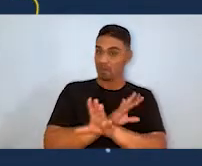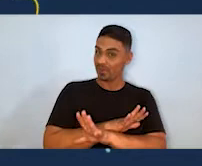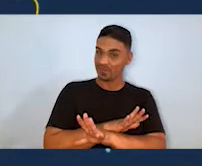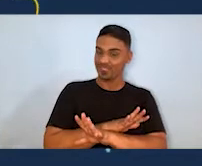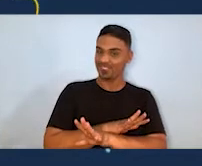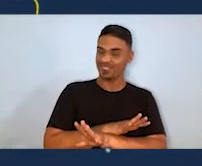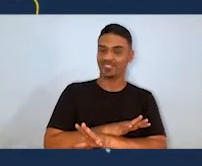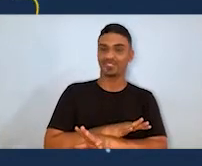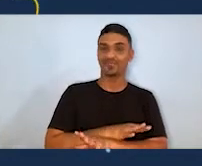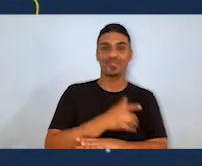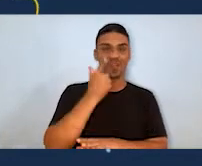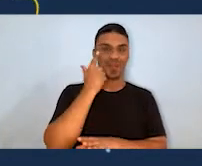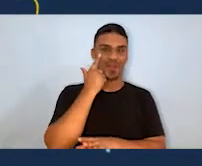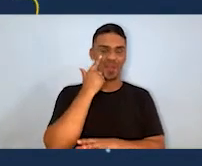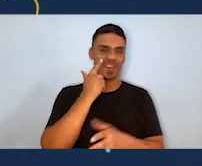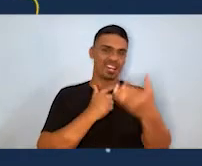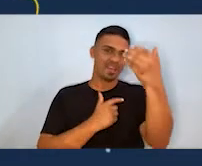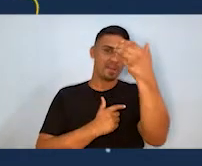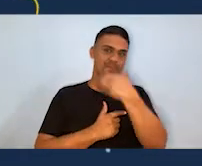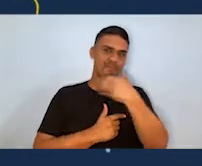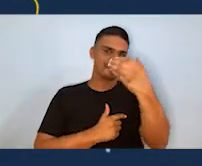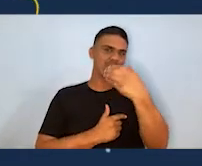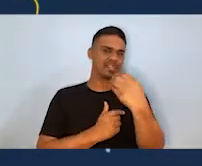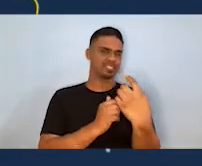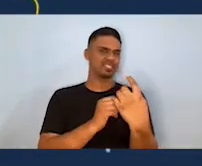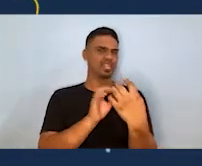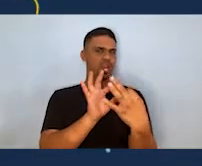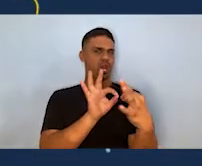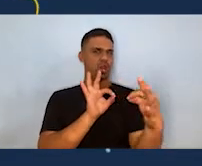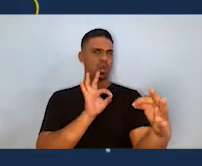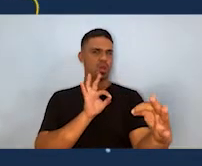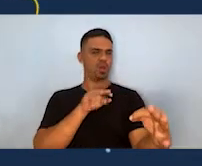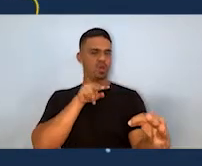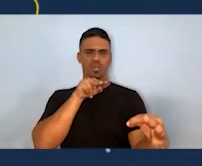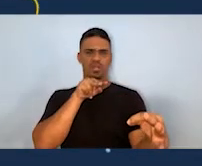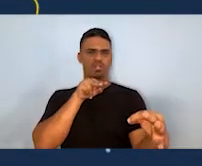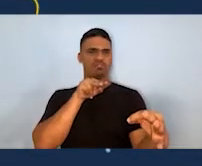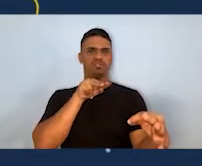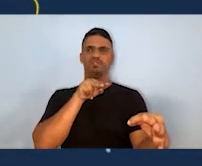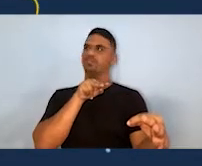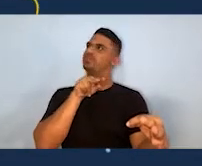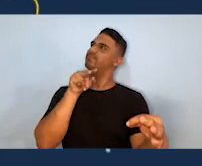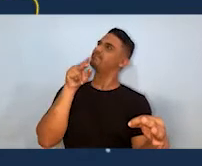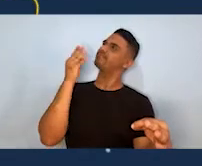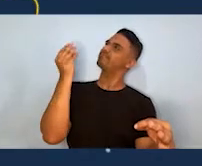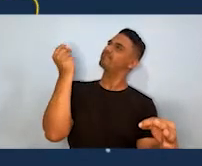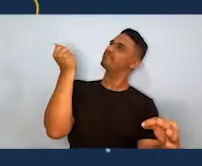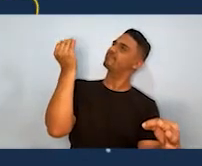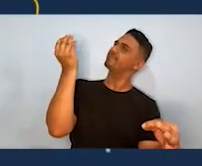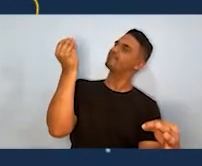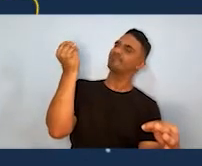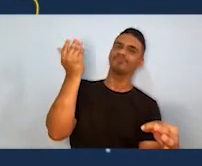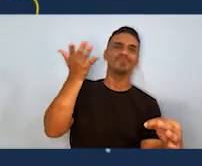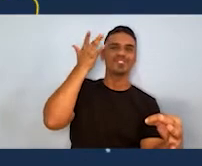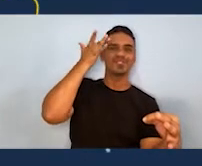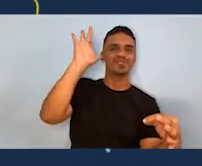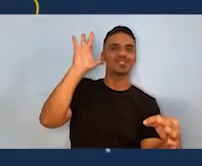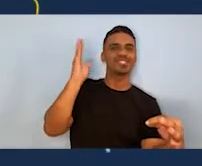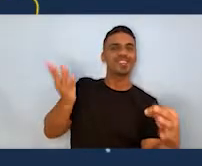Então, agora a gente já olha aqui a maçã, você olha de longe e você fala, nossa, mas não sei como é que tá quem tá efetivamente